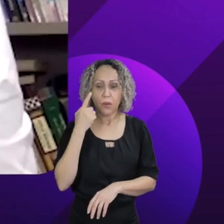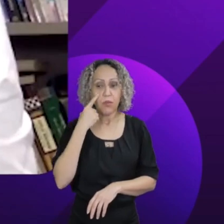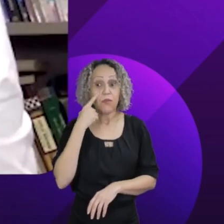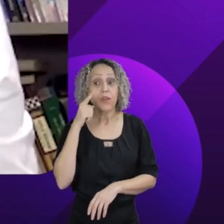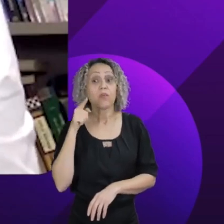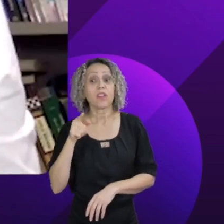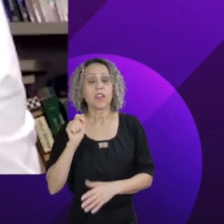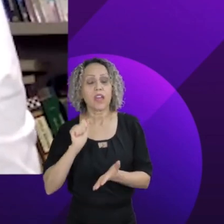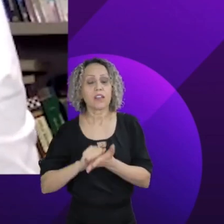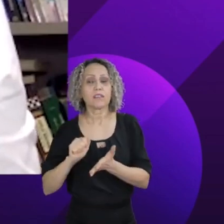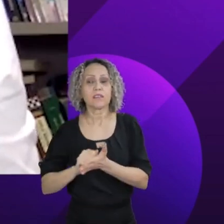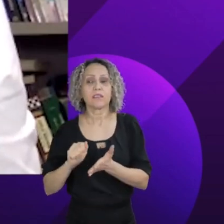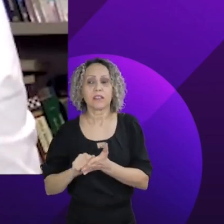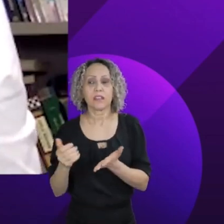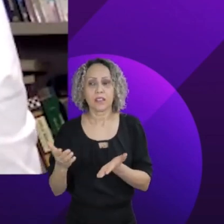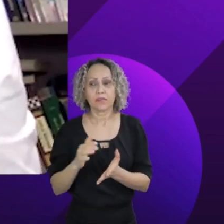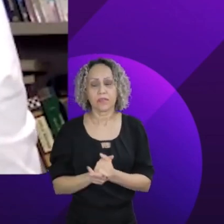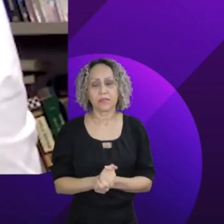produz.